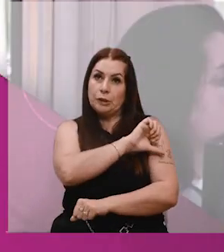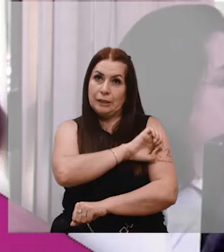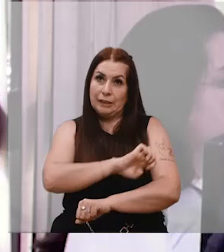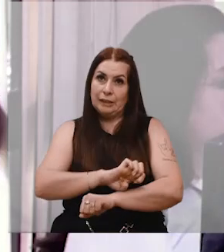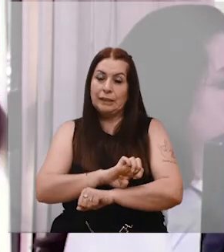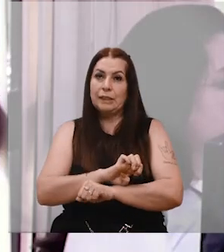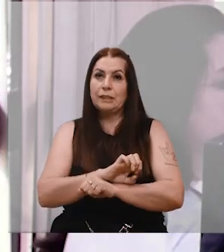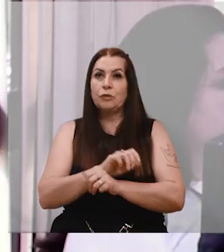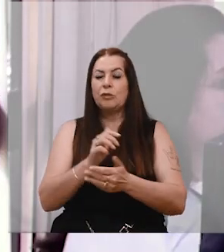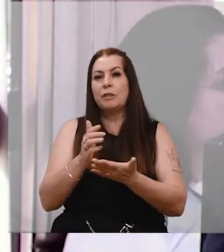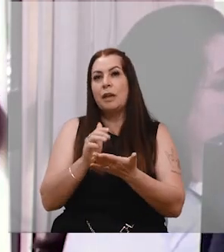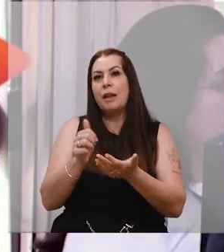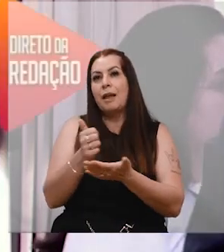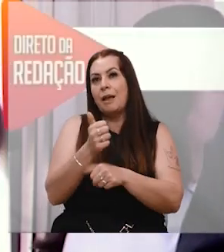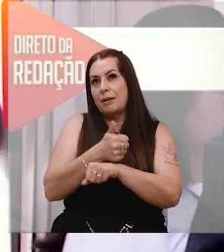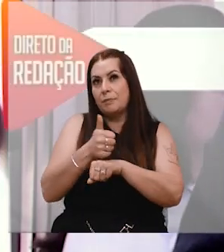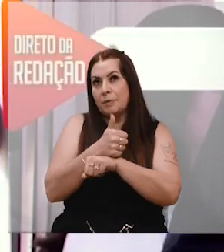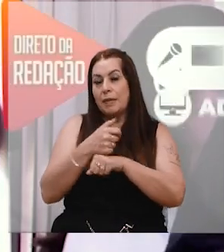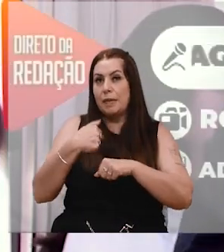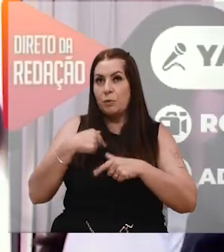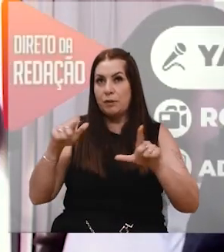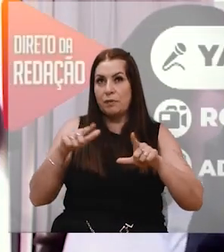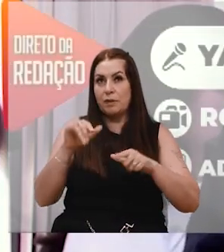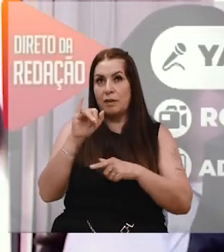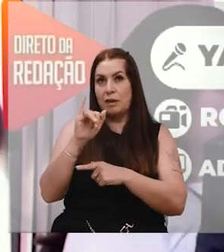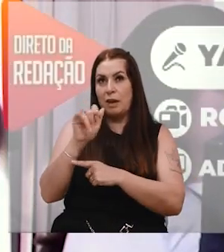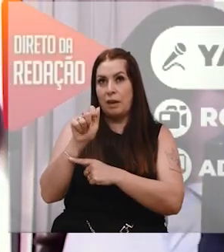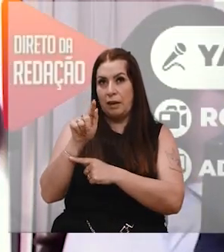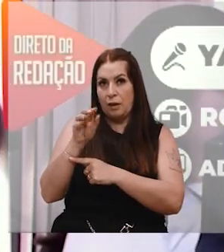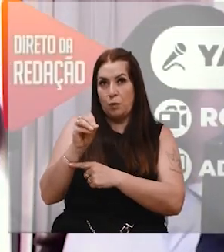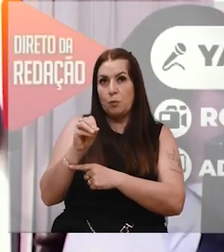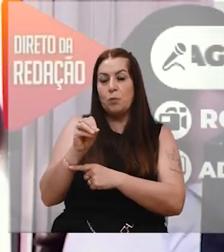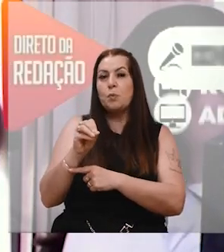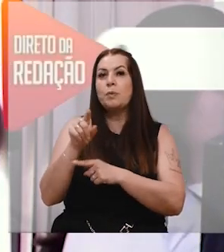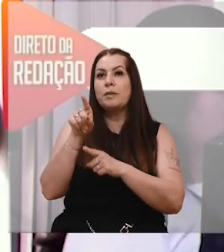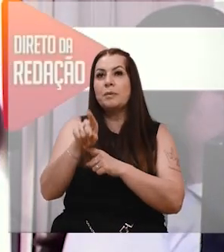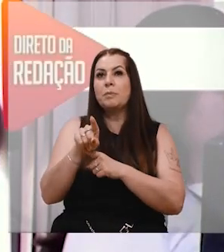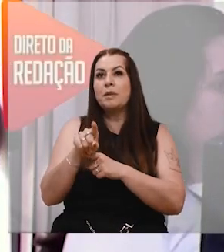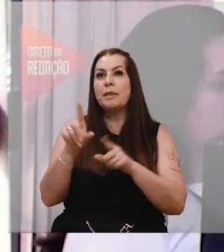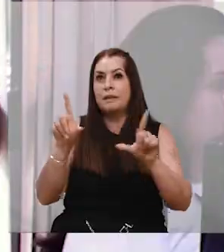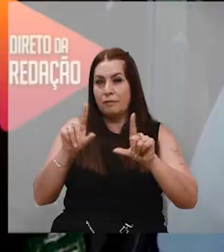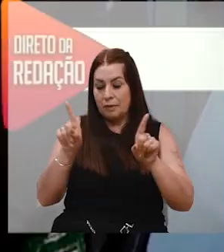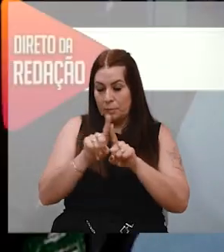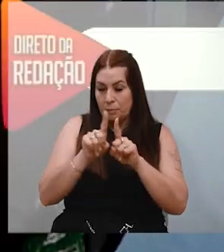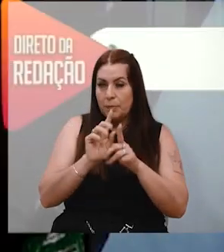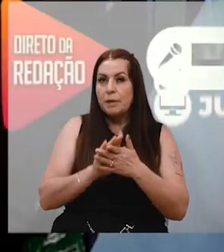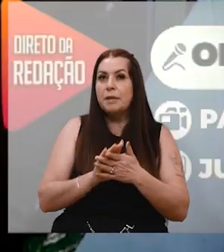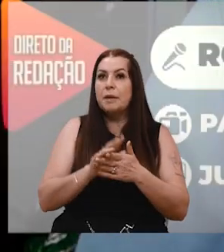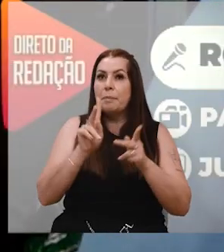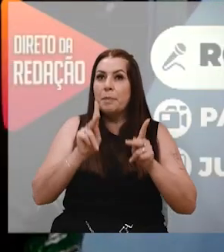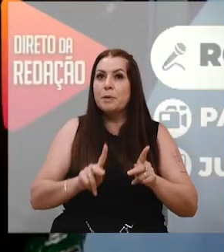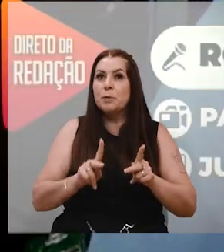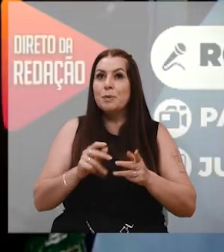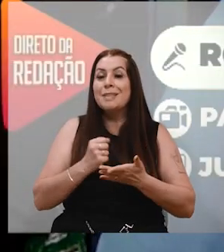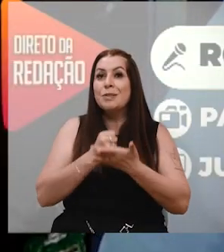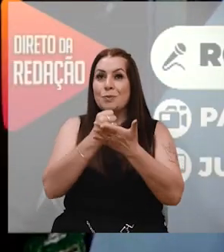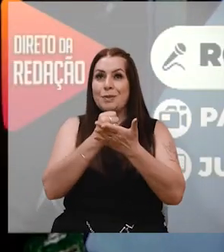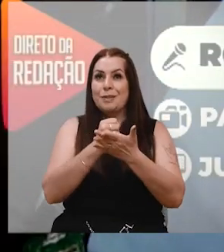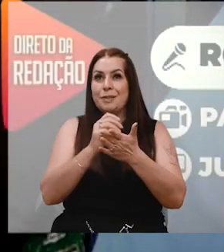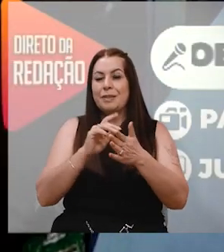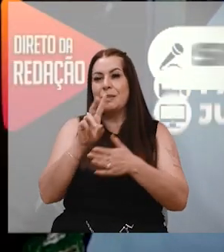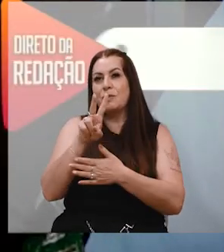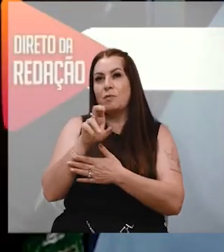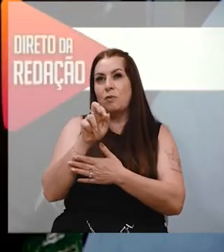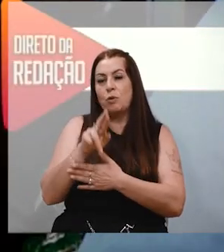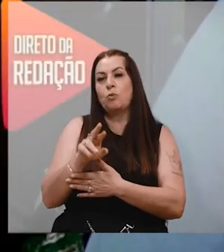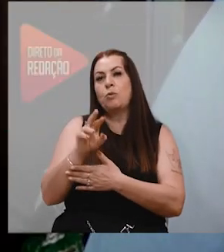jornalismo, eu na TV, o Iago, que estava na parte da TV também, e o pessoal da assessoria de imprensa, o Vitor, o Luan.